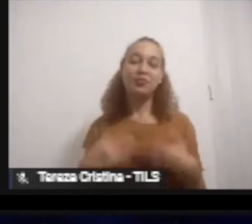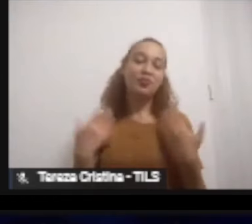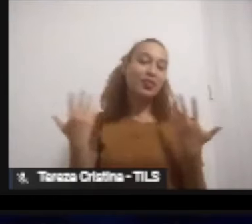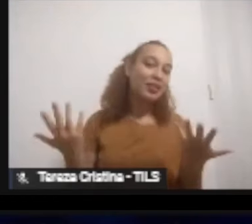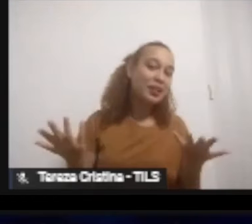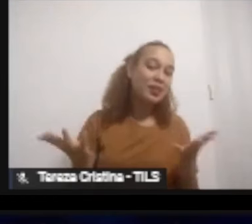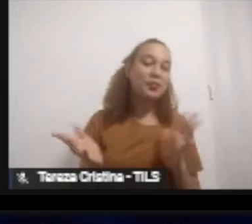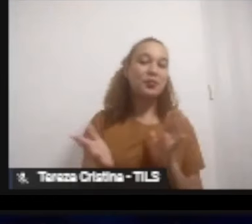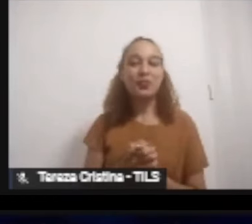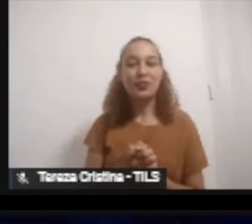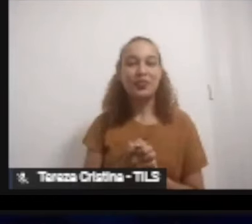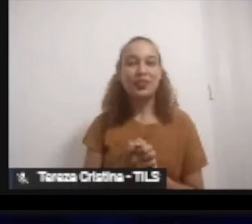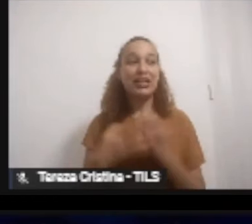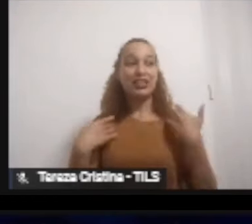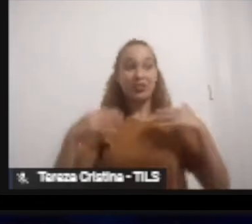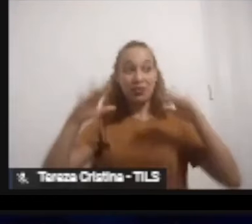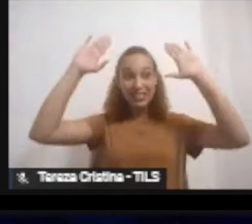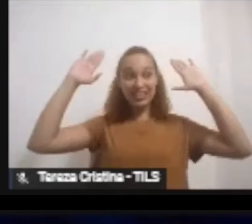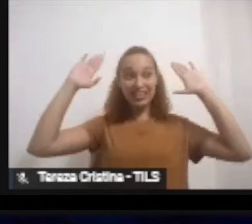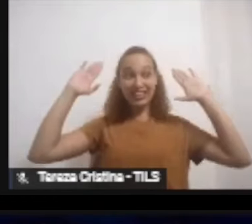Então, coladas na minha parede branca.